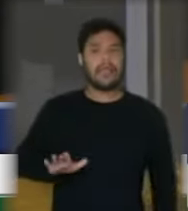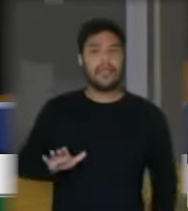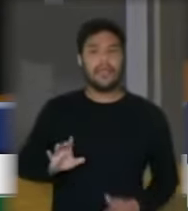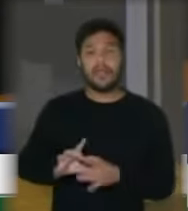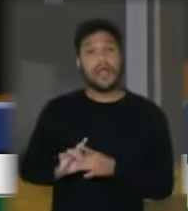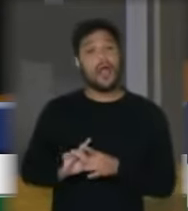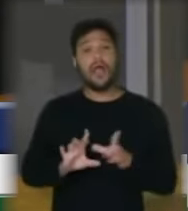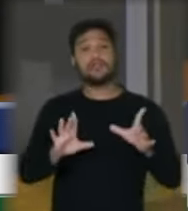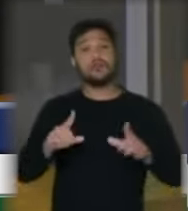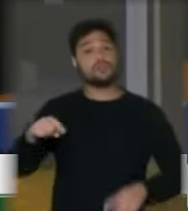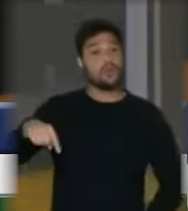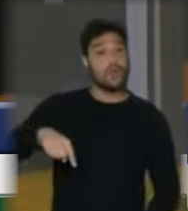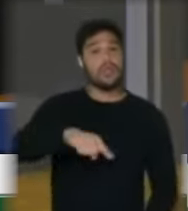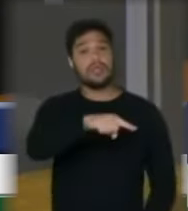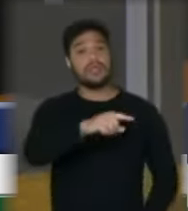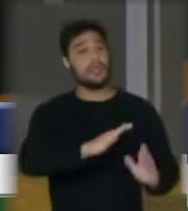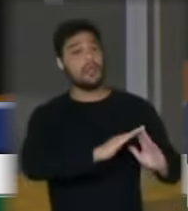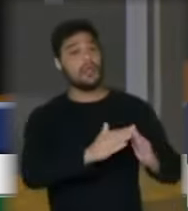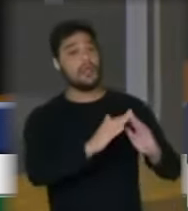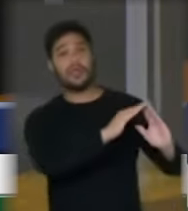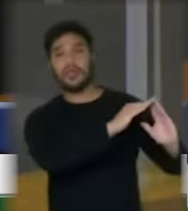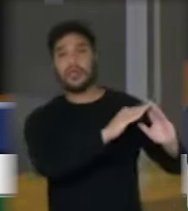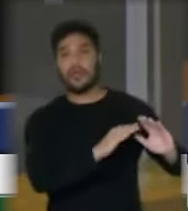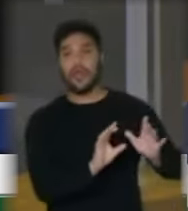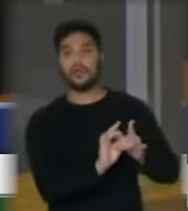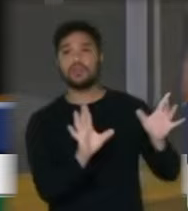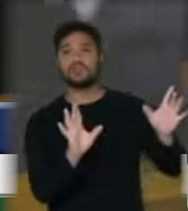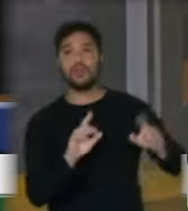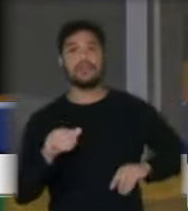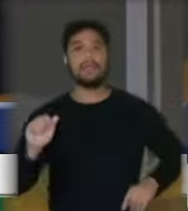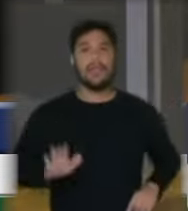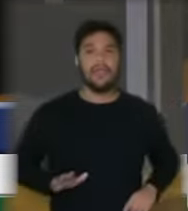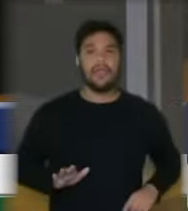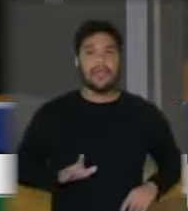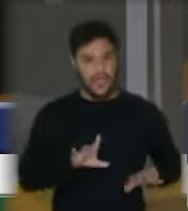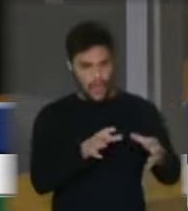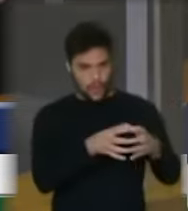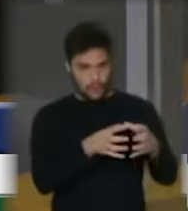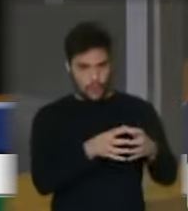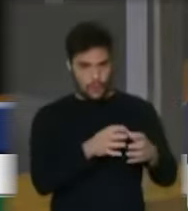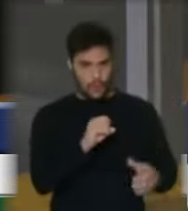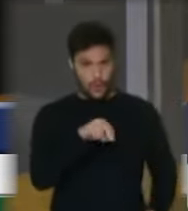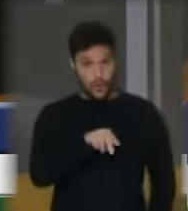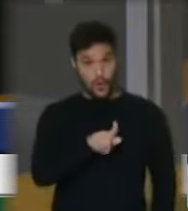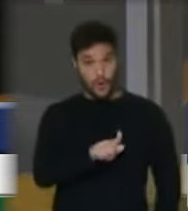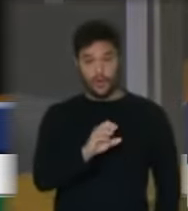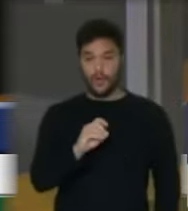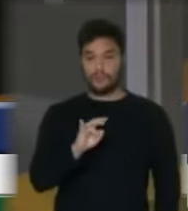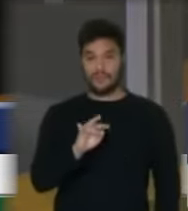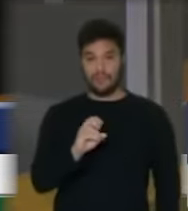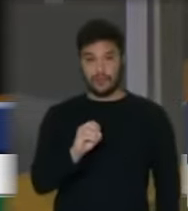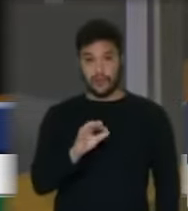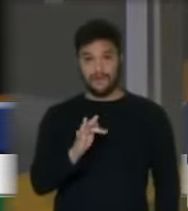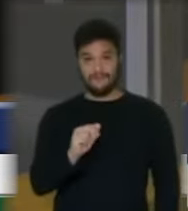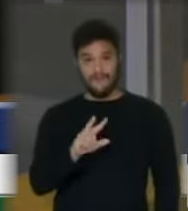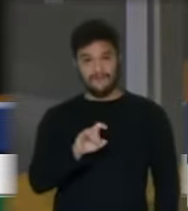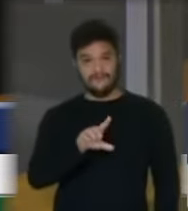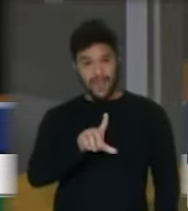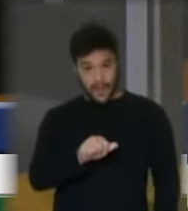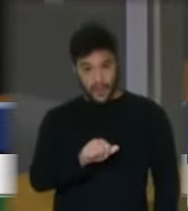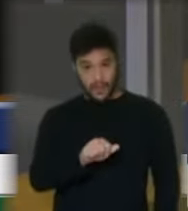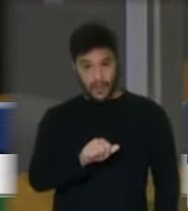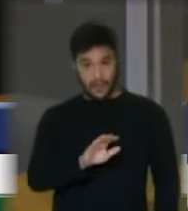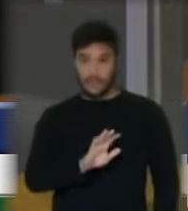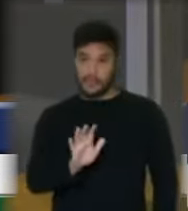sua entrada. E não queríamos saber se foi aquela ONG, o Observatório das Favelas, mas